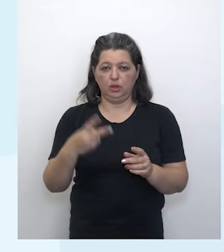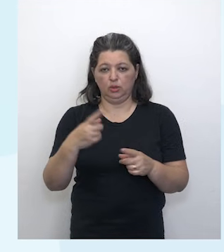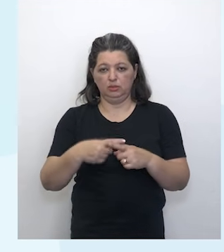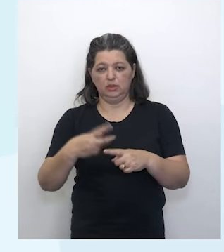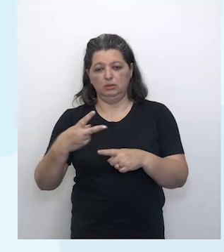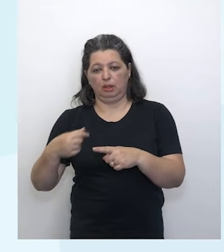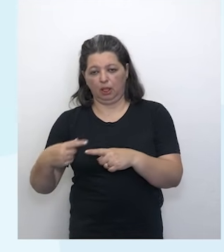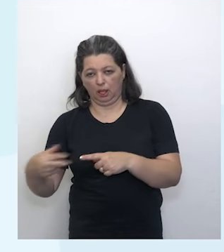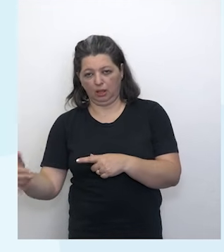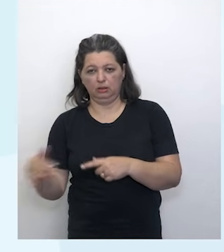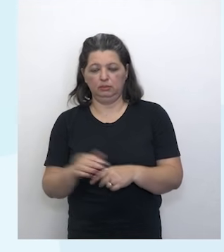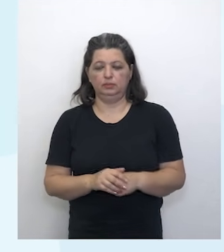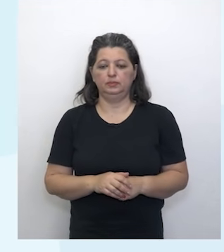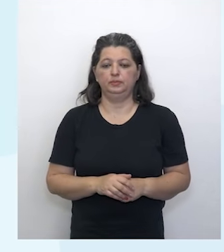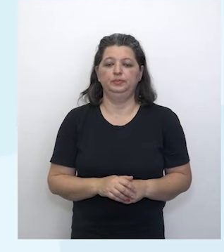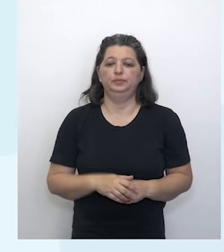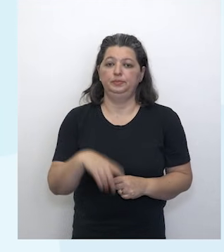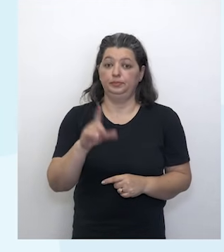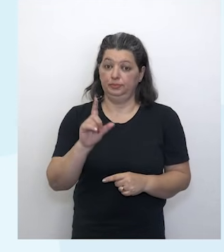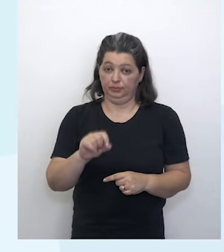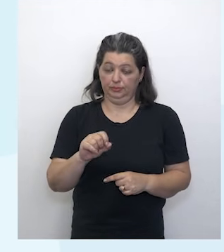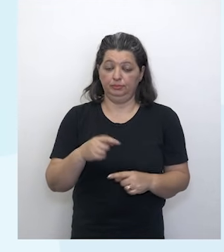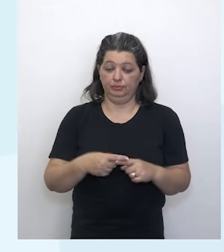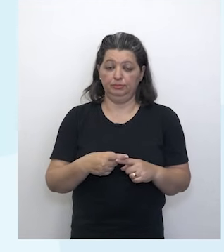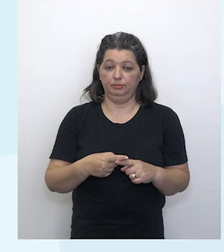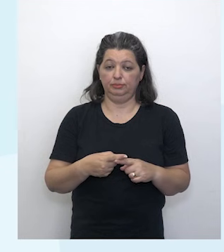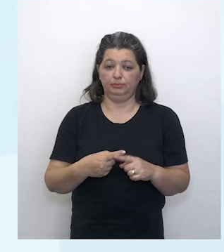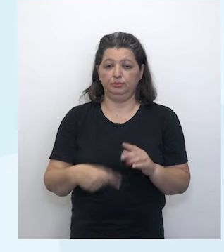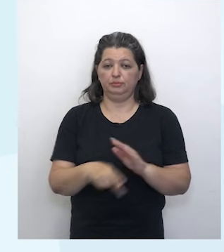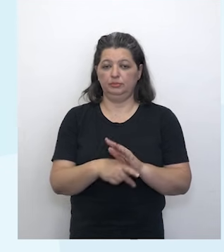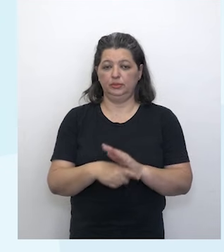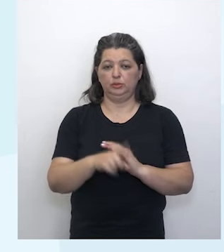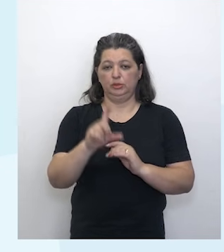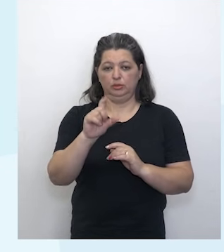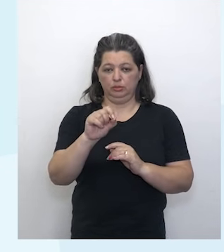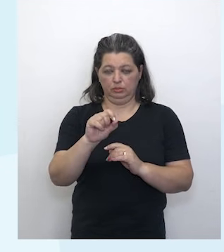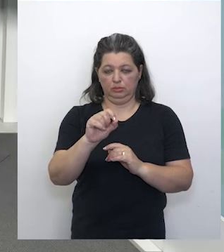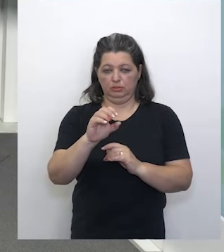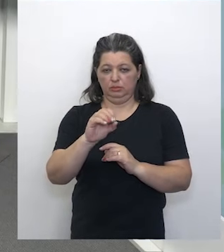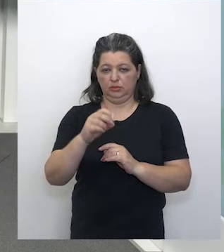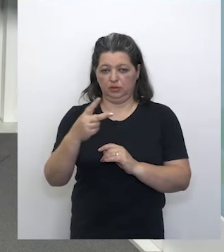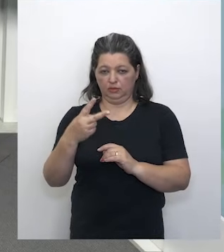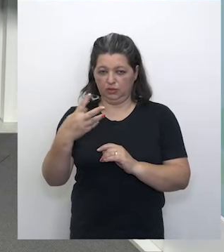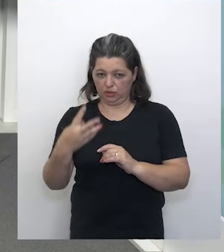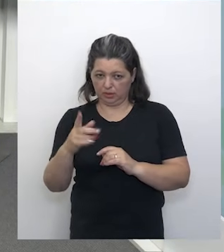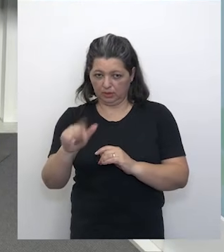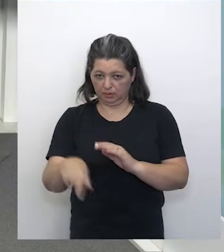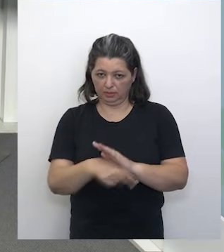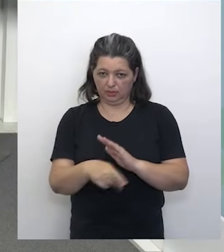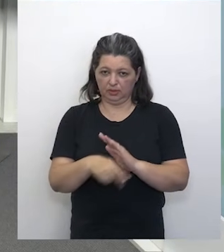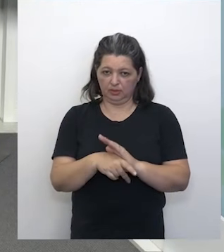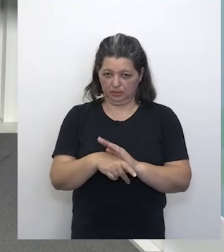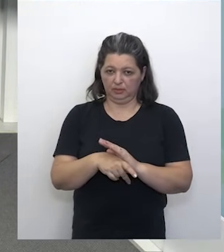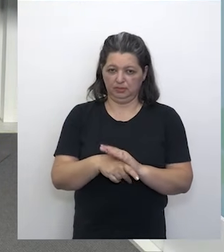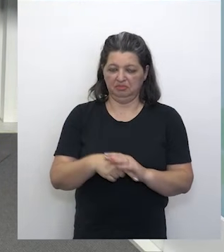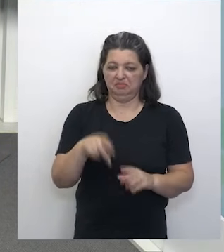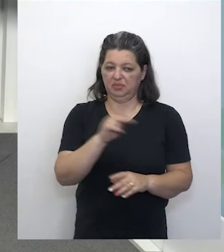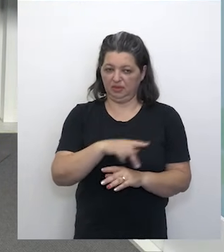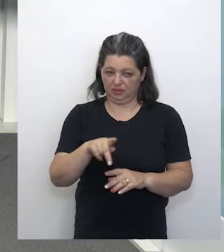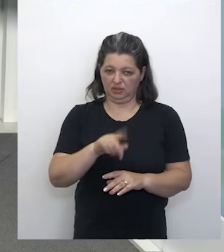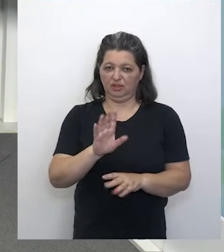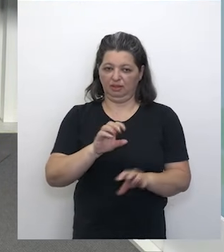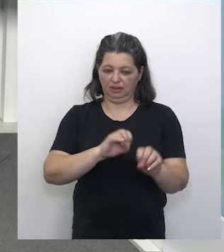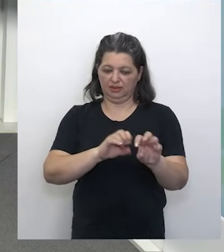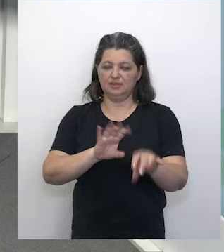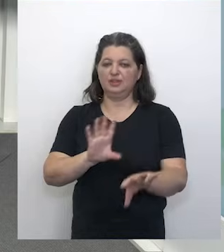2 vezes 2, 10 repetições, você vai chegar no 1024. Aula tá? de potência, né? Aulas de potência Boa. que o professor está ensinando lá no 8º.